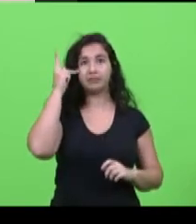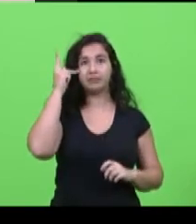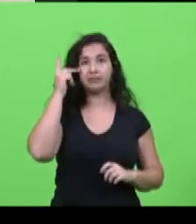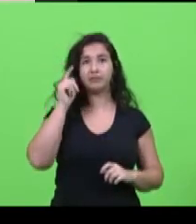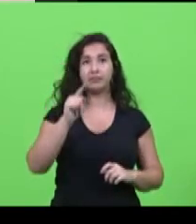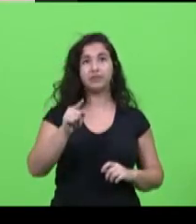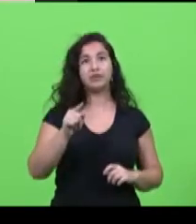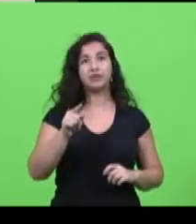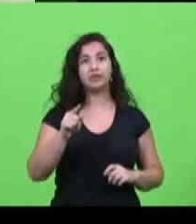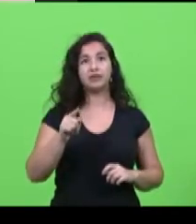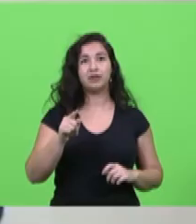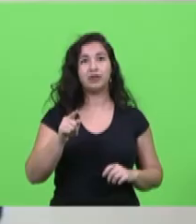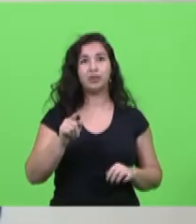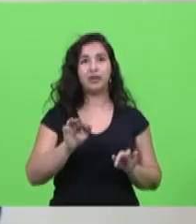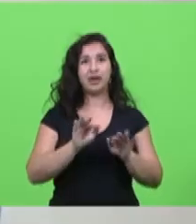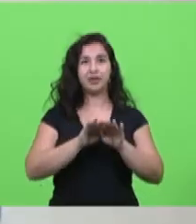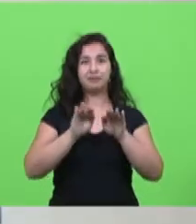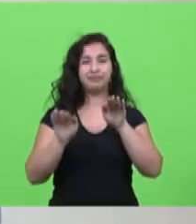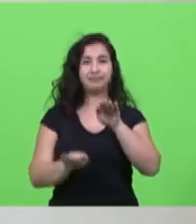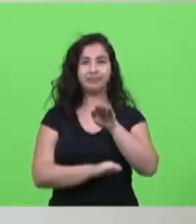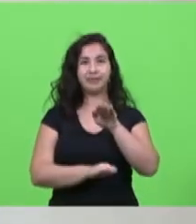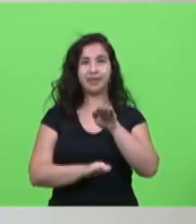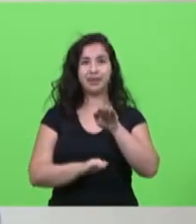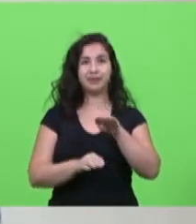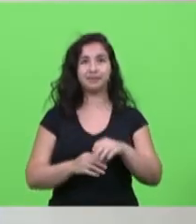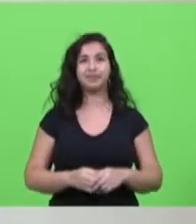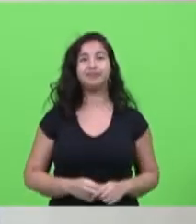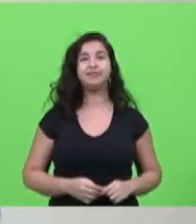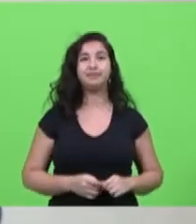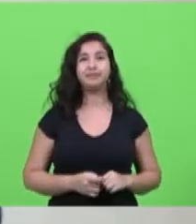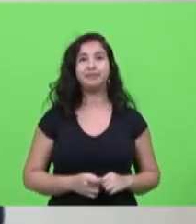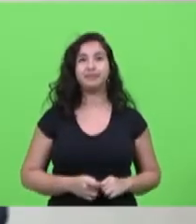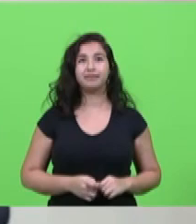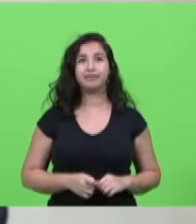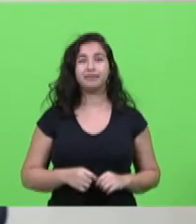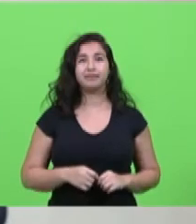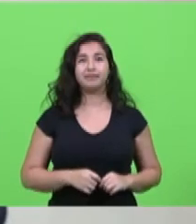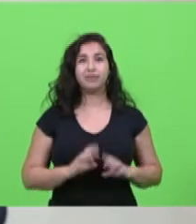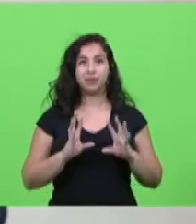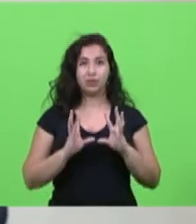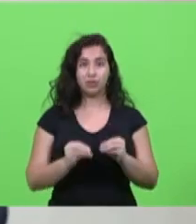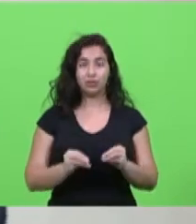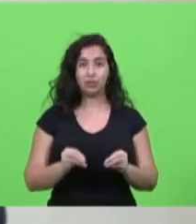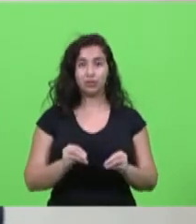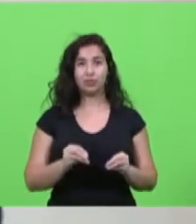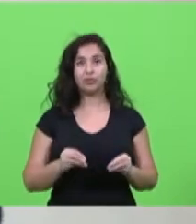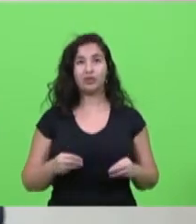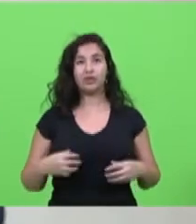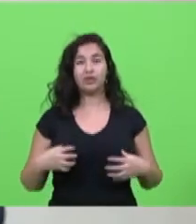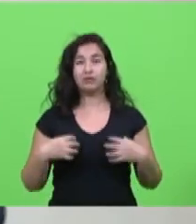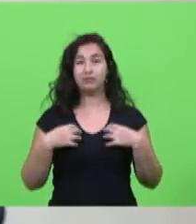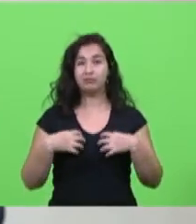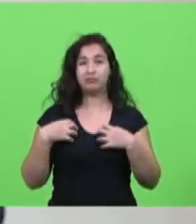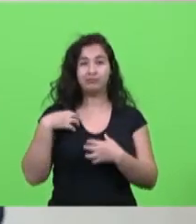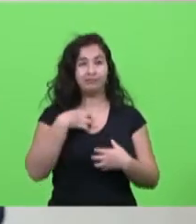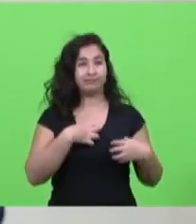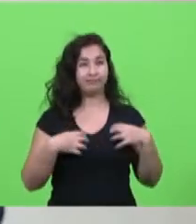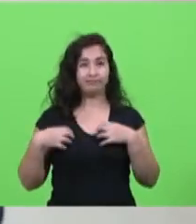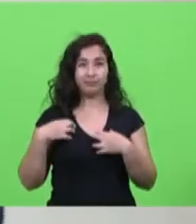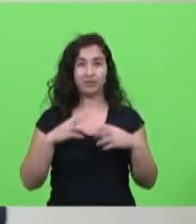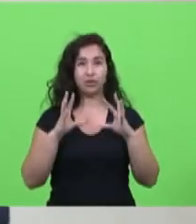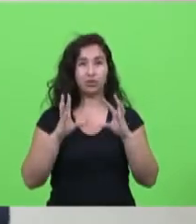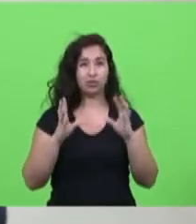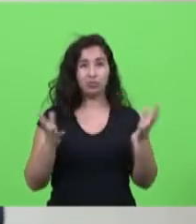Grandeza e reconhecimento, isso faz bem ao parlamento. Eu acho que nós vivemos todos num momento de muita tensão, de muita angústia por toda essa